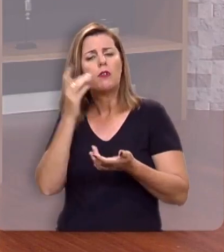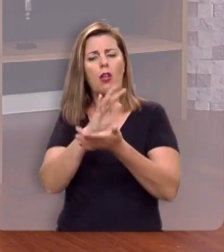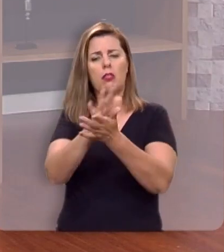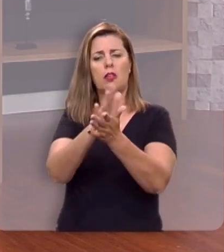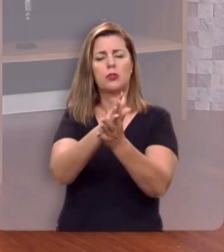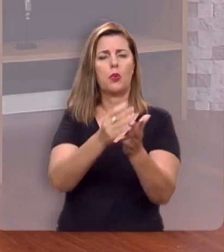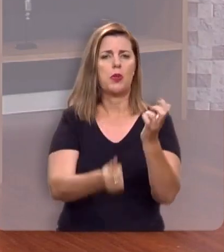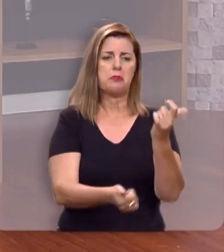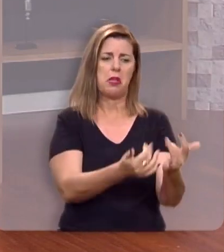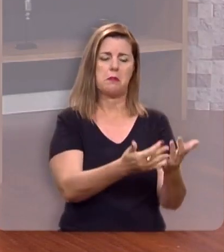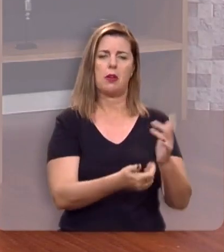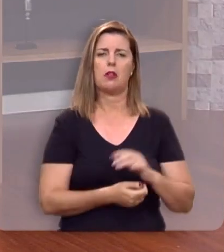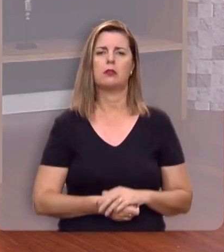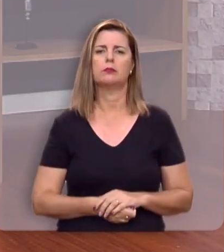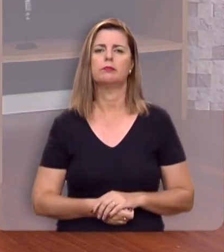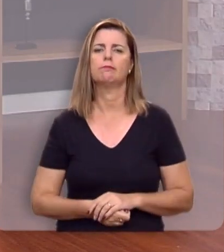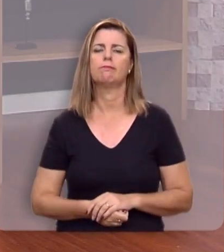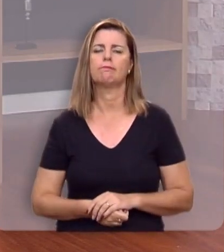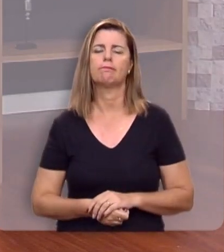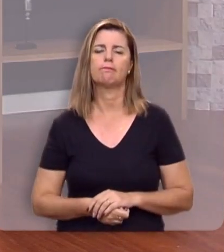incinerados, queimados.